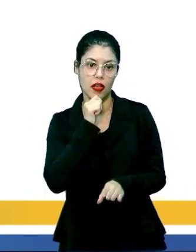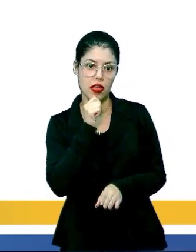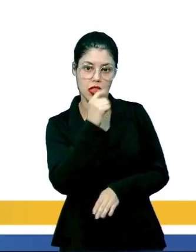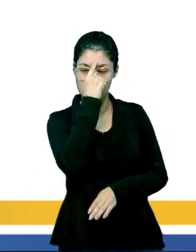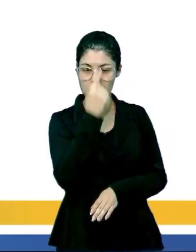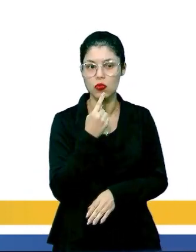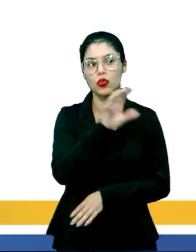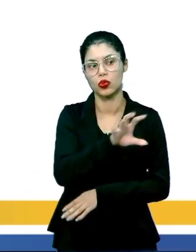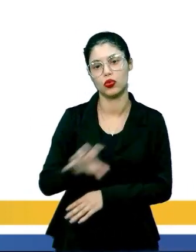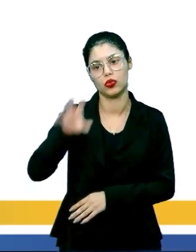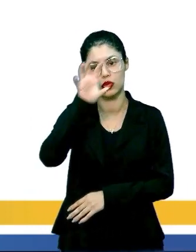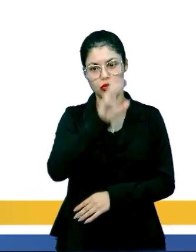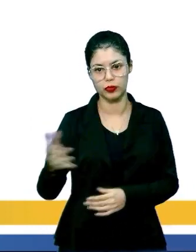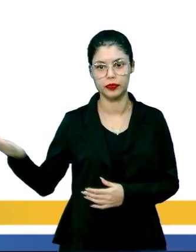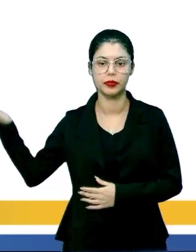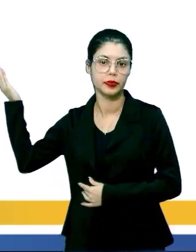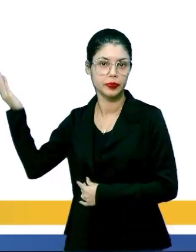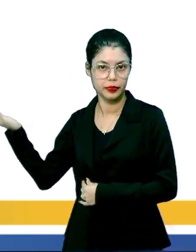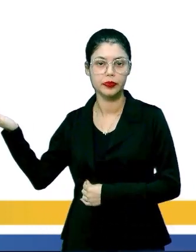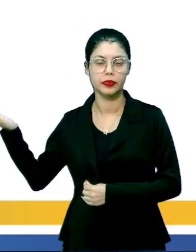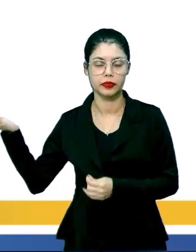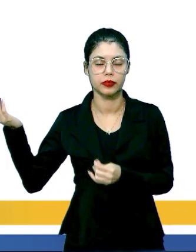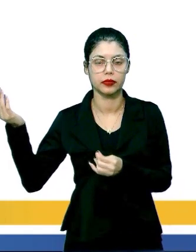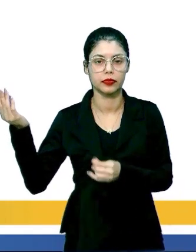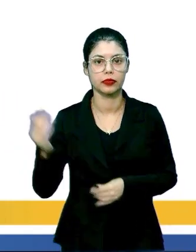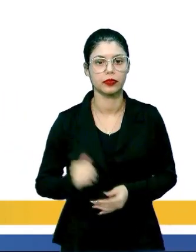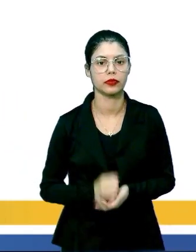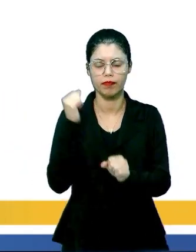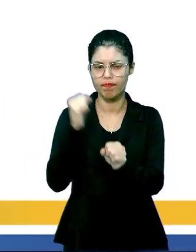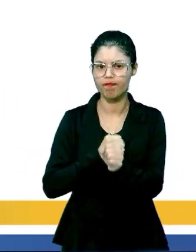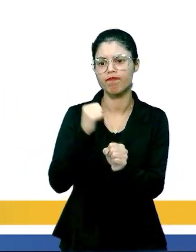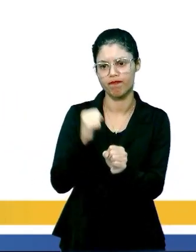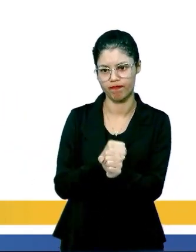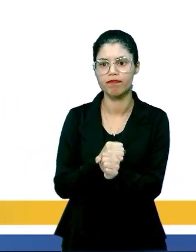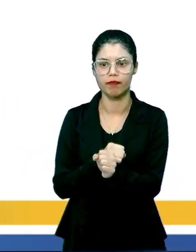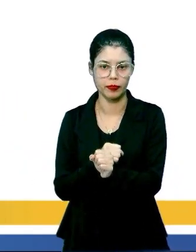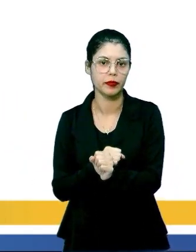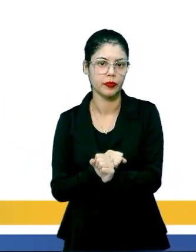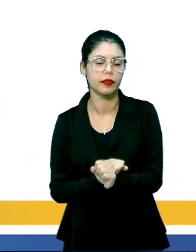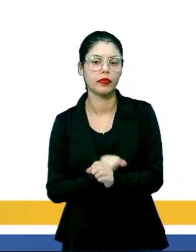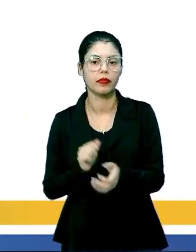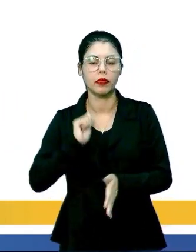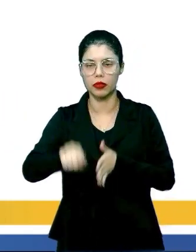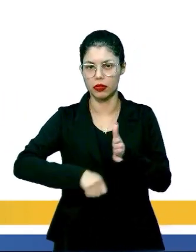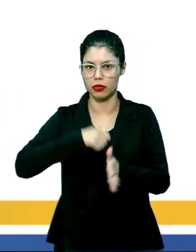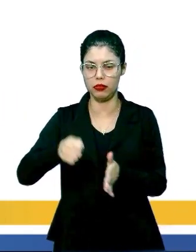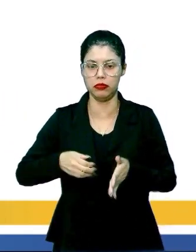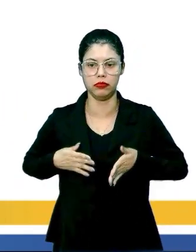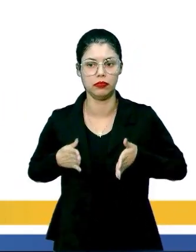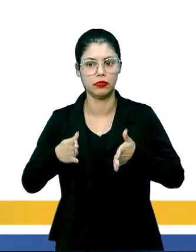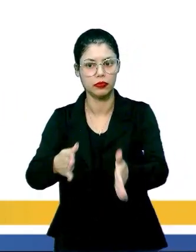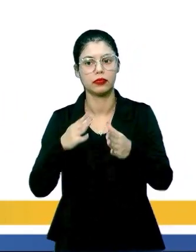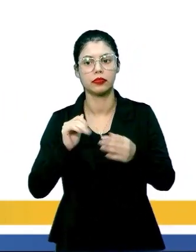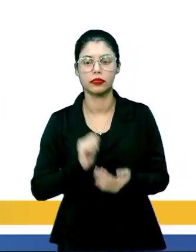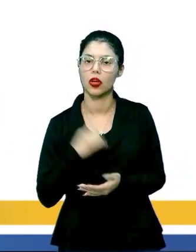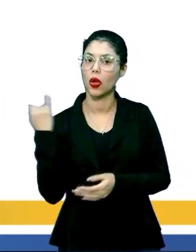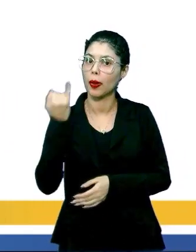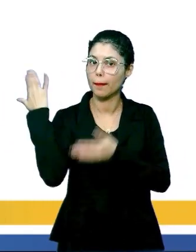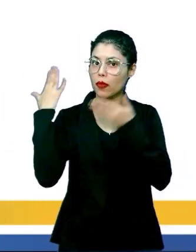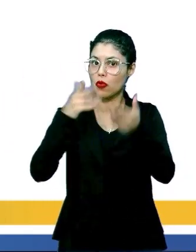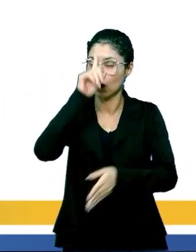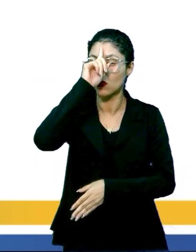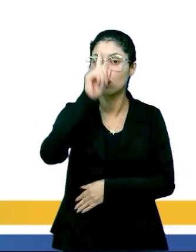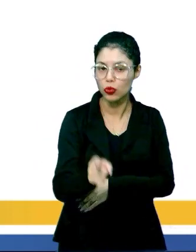no mapa para vocês, visualizem no mapa. Ele interferia a construção dessa estrada de ferro. Mas qual era o